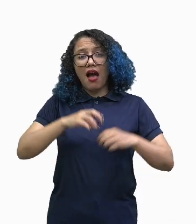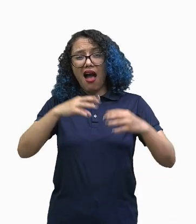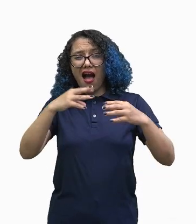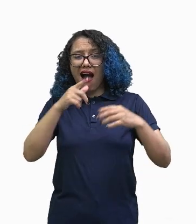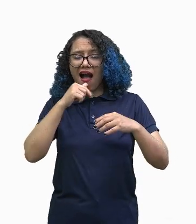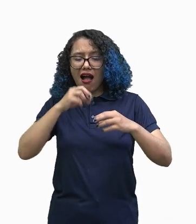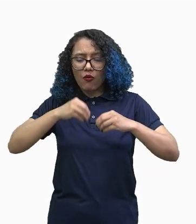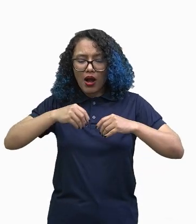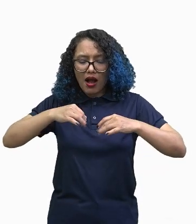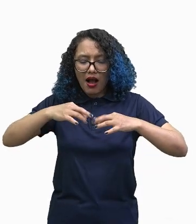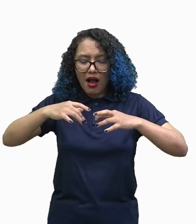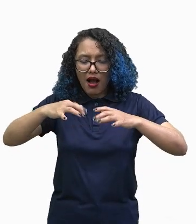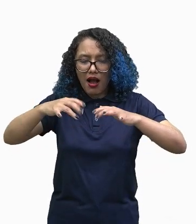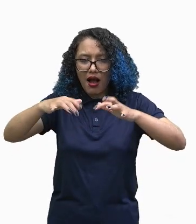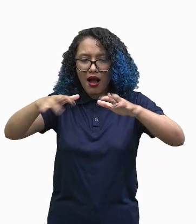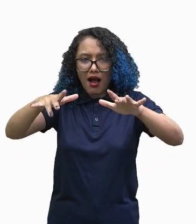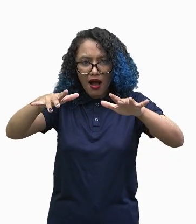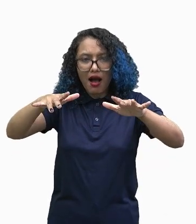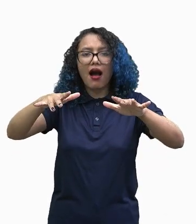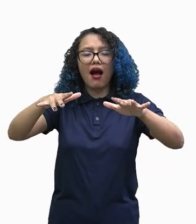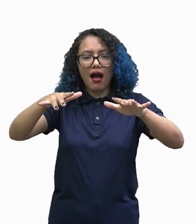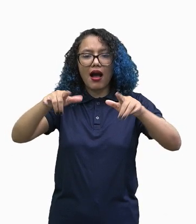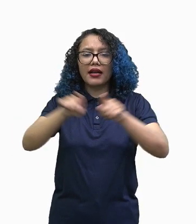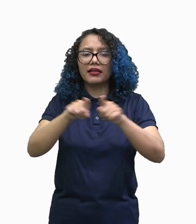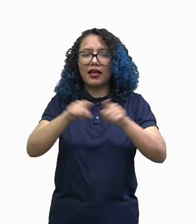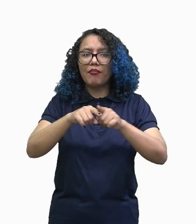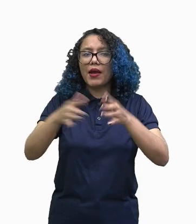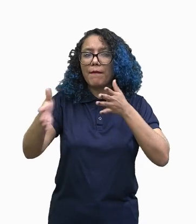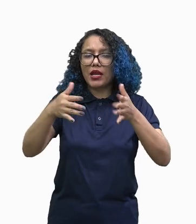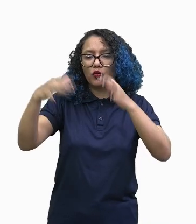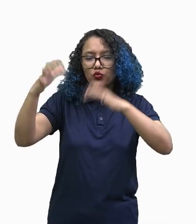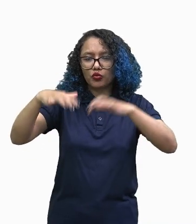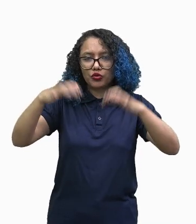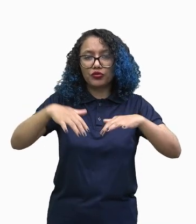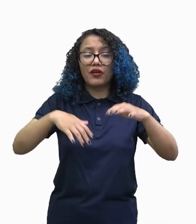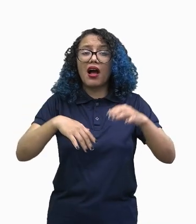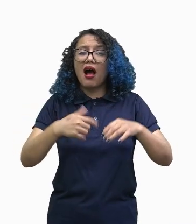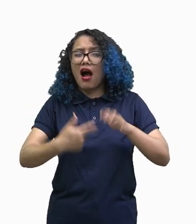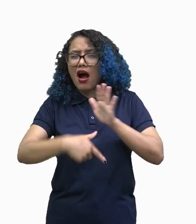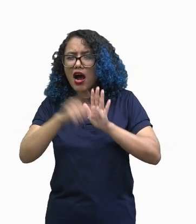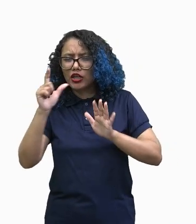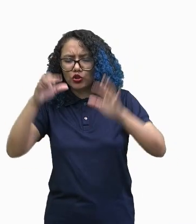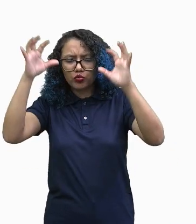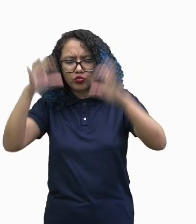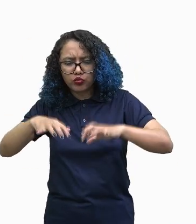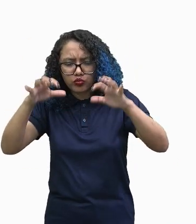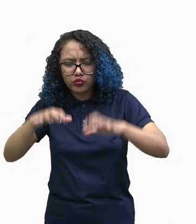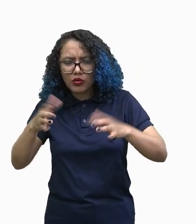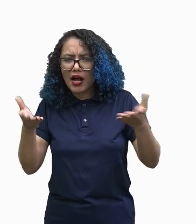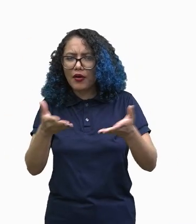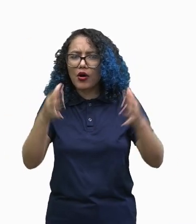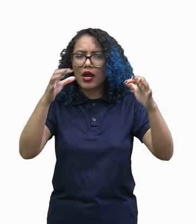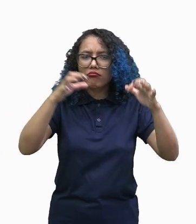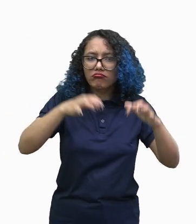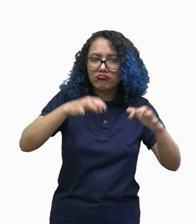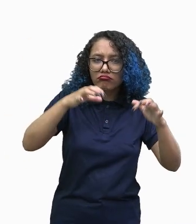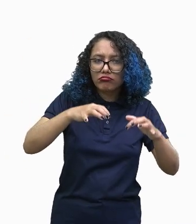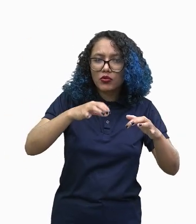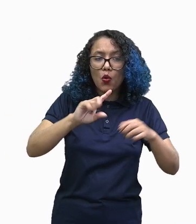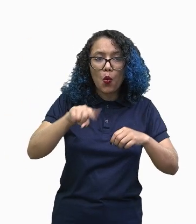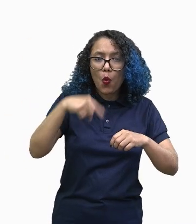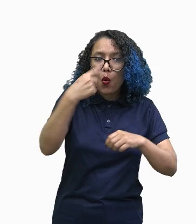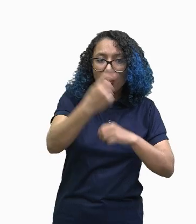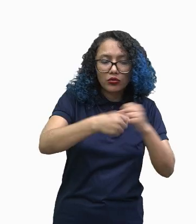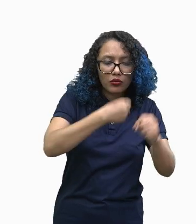voadores e também o regime das chuvas, né? Então, antes chovia mais, agora chove menos, ou então no ano seguinte chove menos,